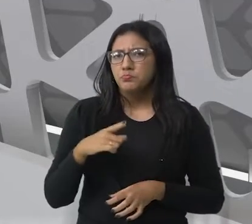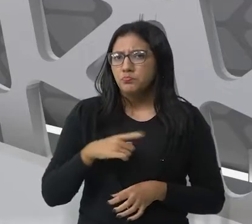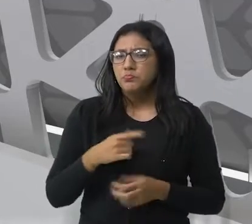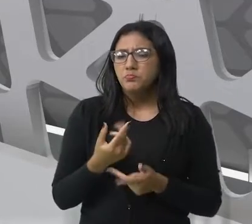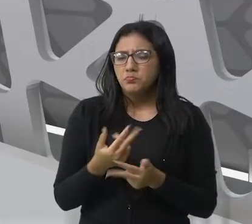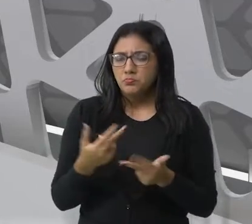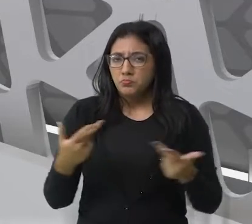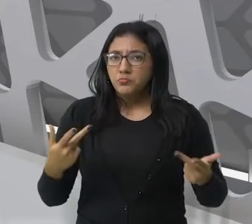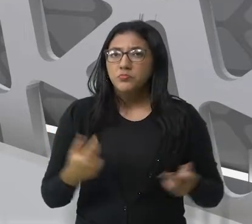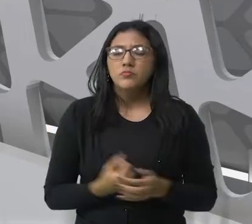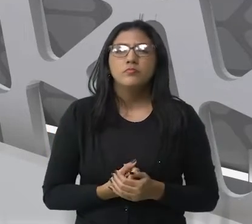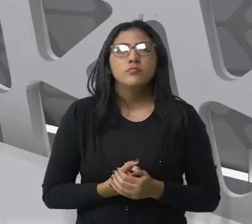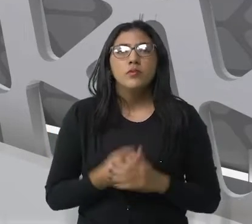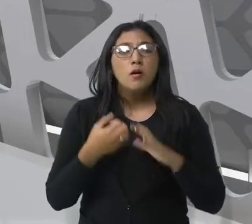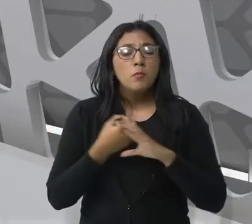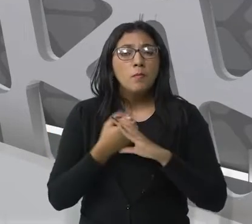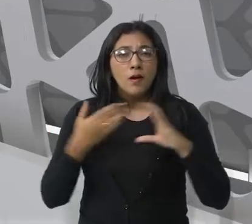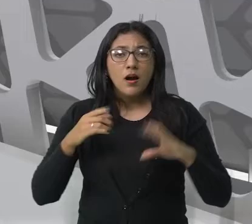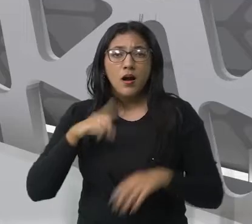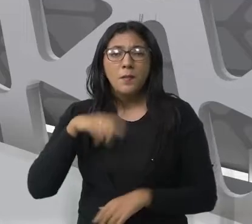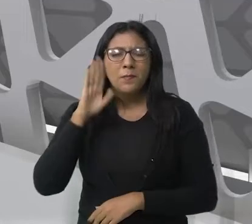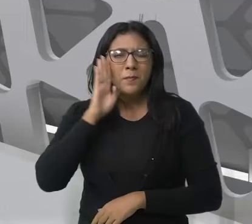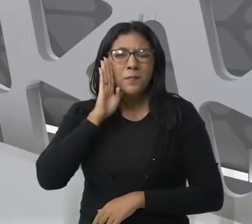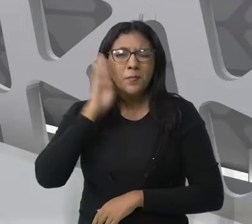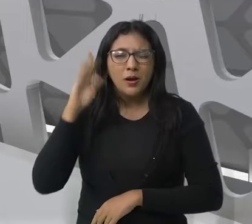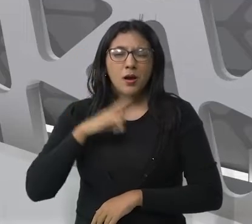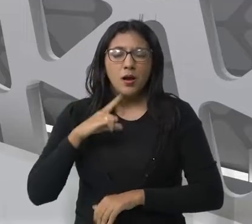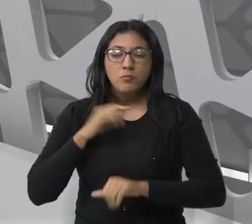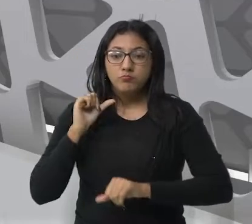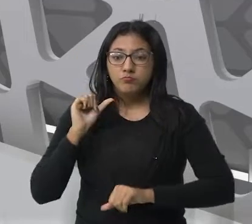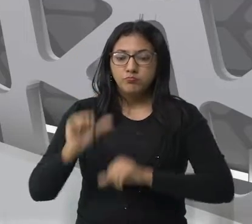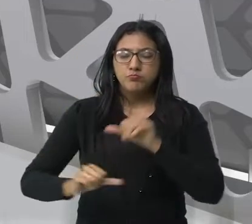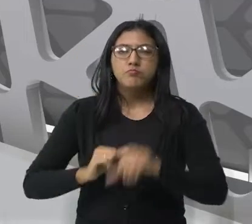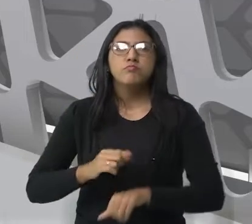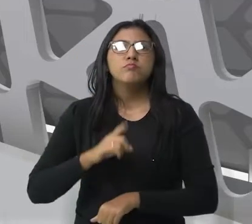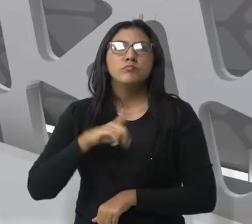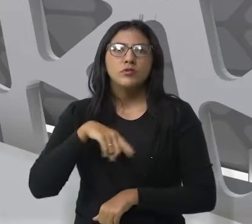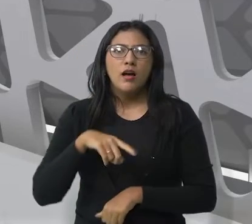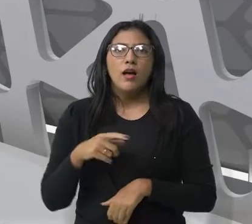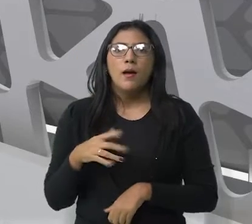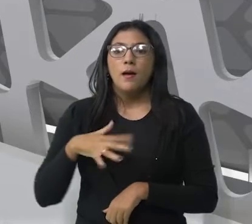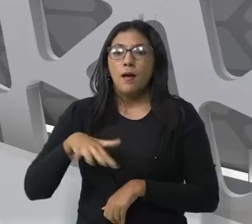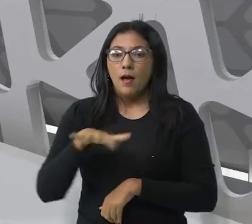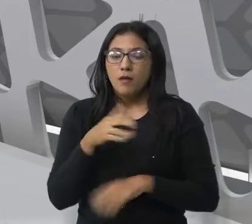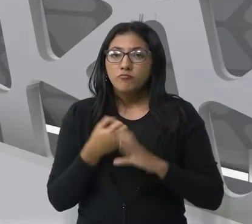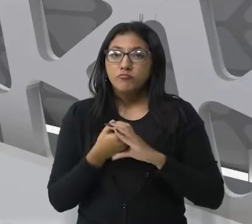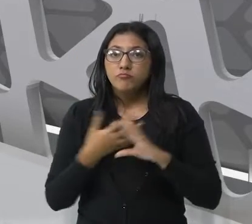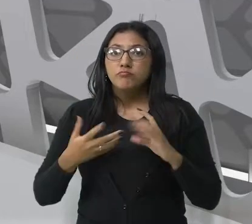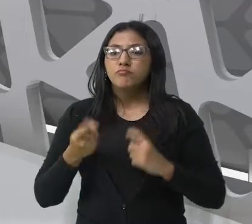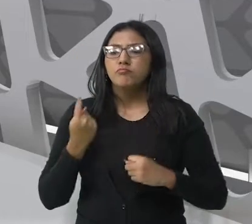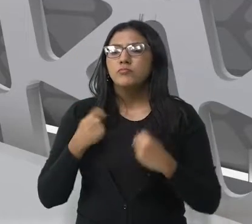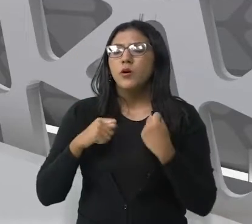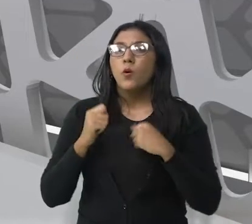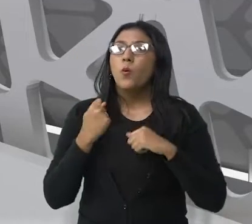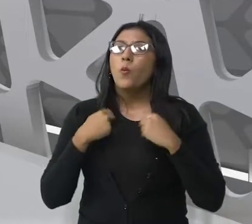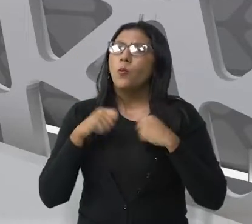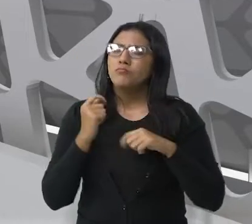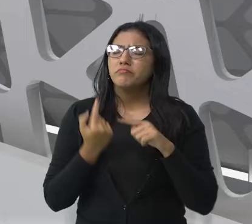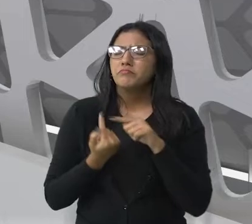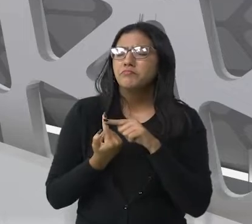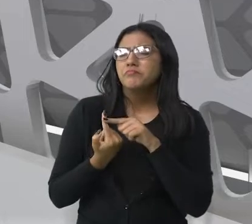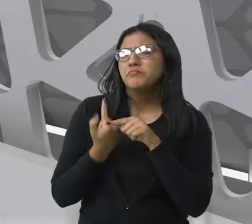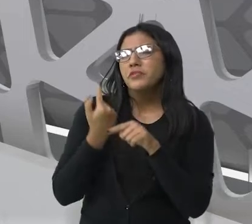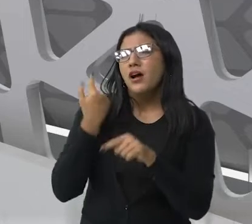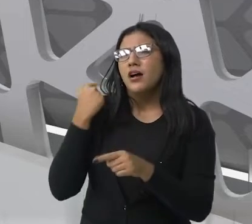que vai fazer com que ocorra toda essa evolução vai ser o fator econômico. Desde lá da época